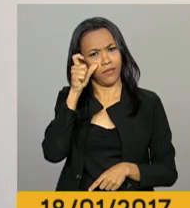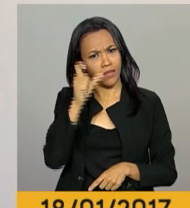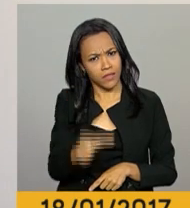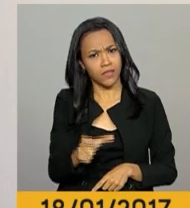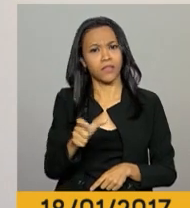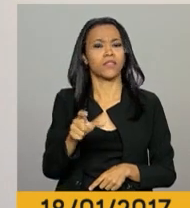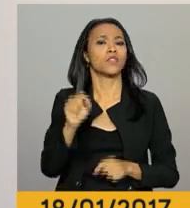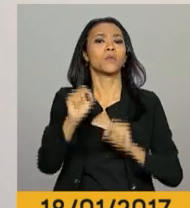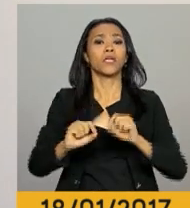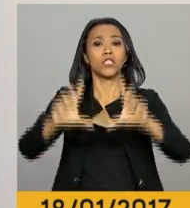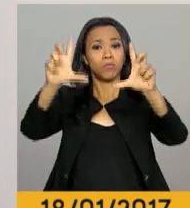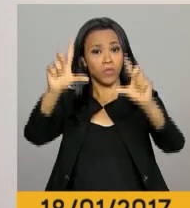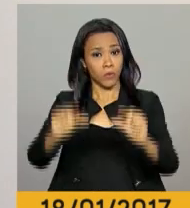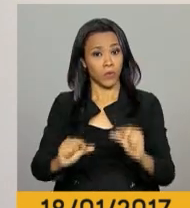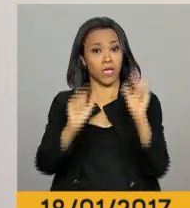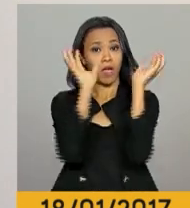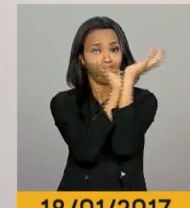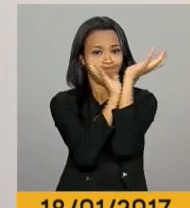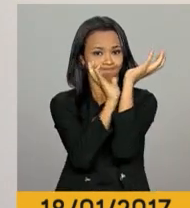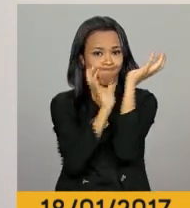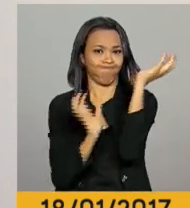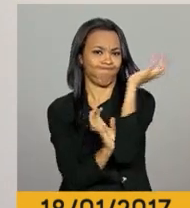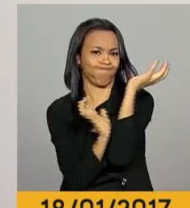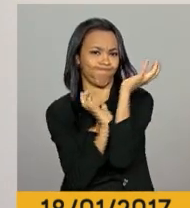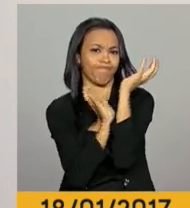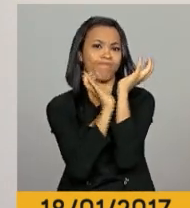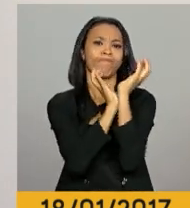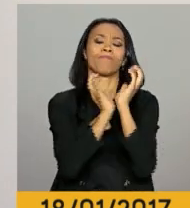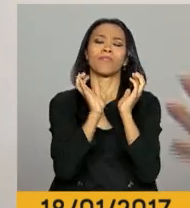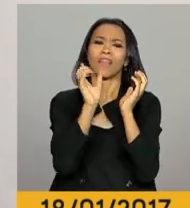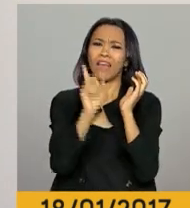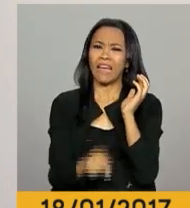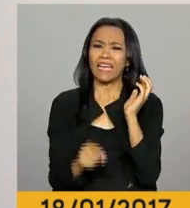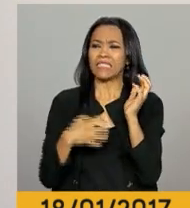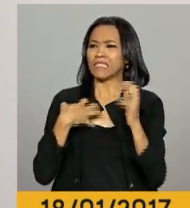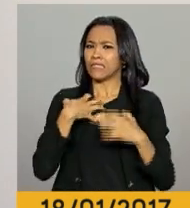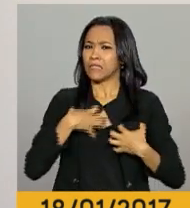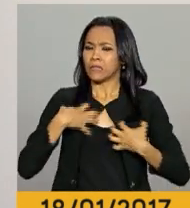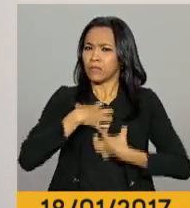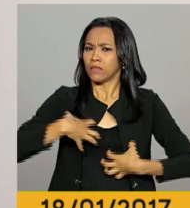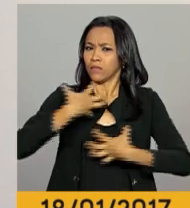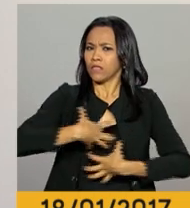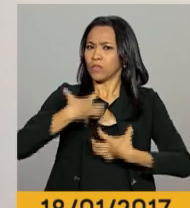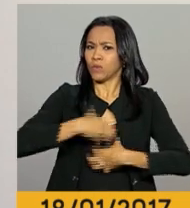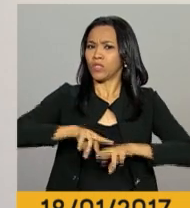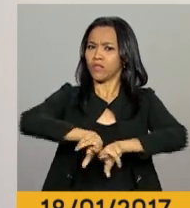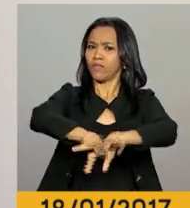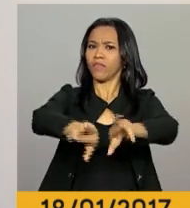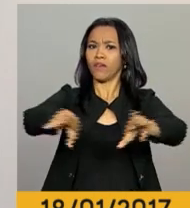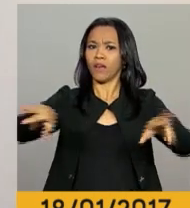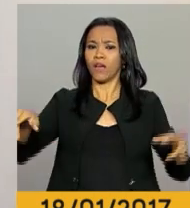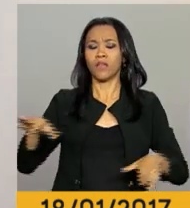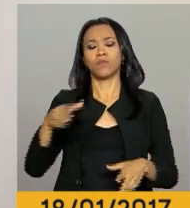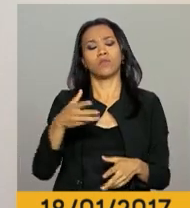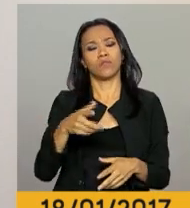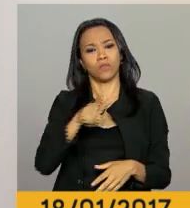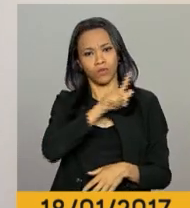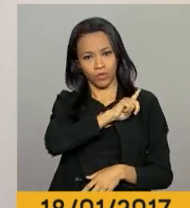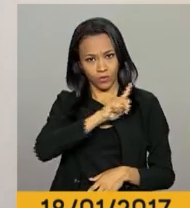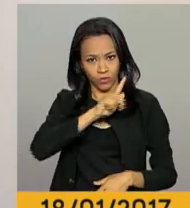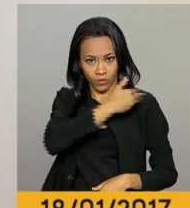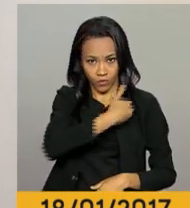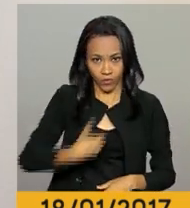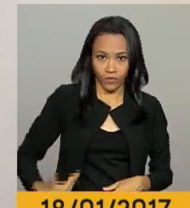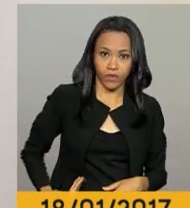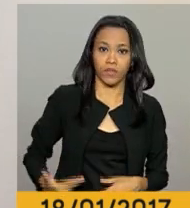desburocratização não é é uma coisa Que angustia a todos os governos e nas várias ocasiões em que